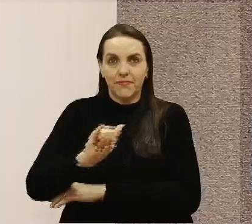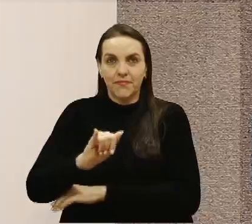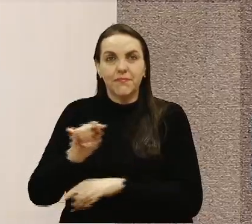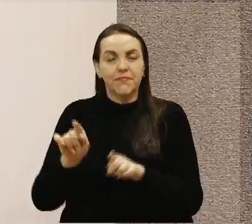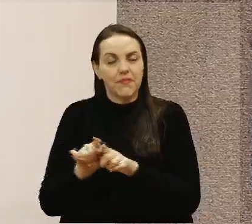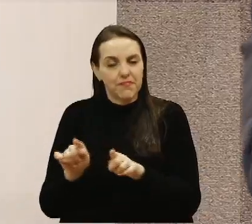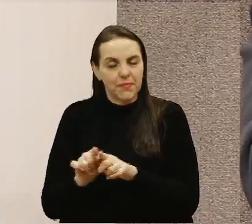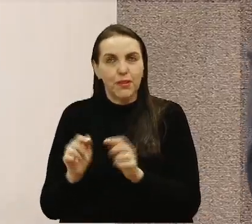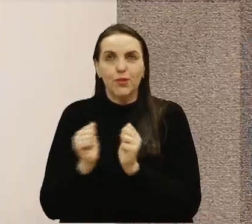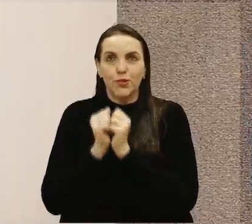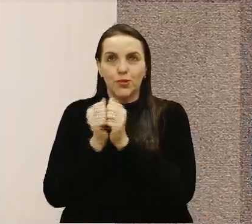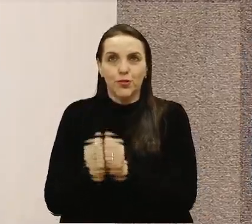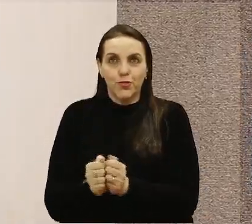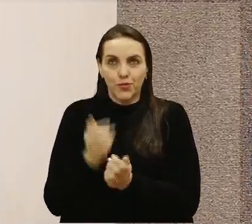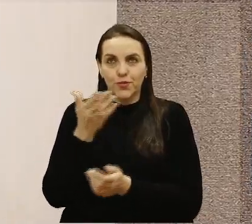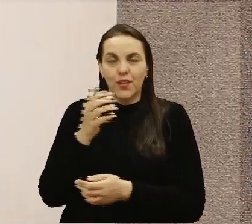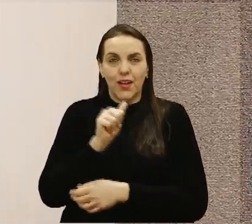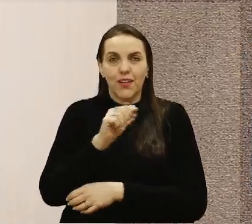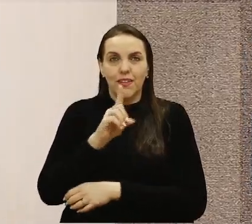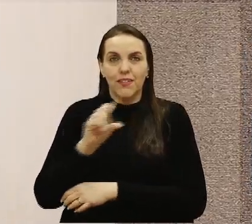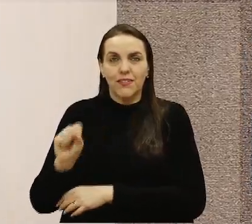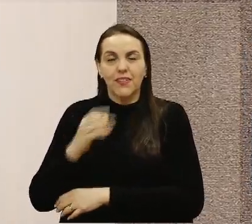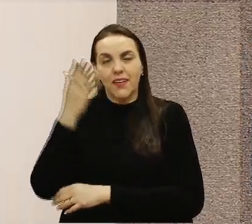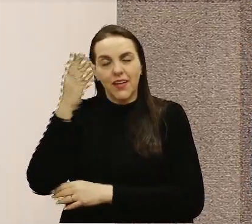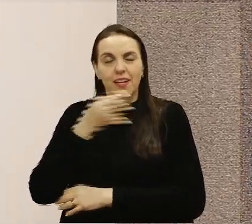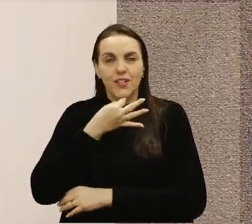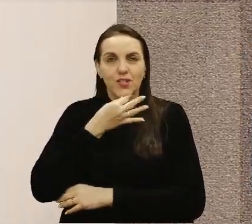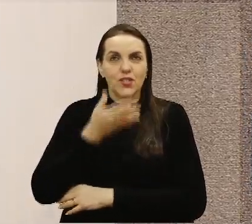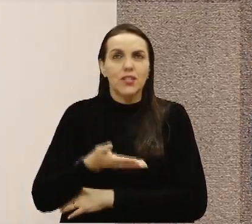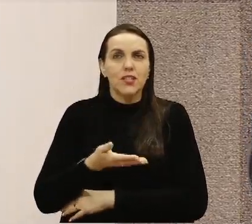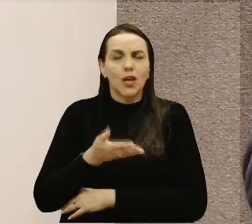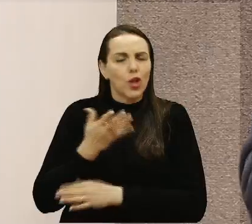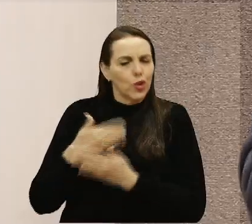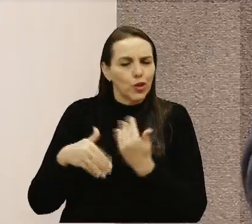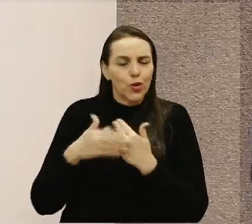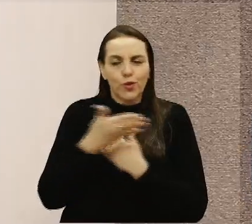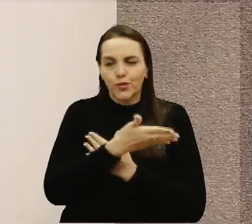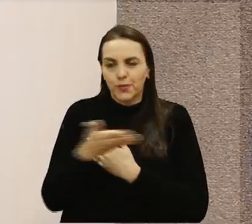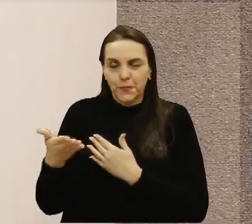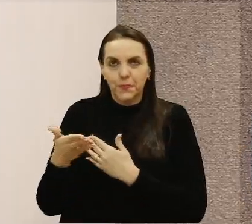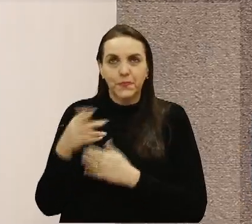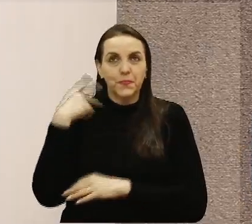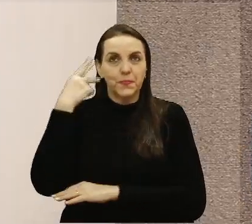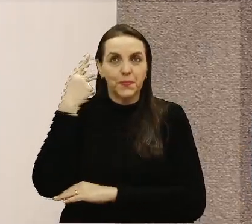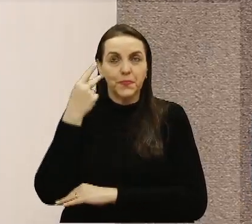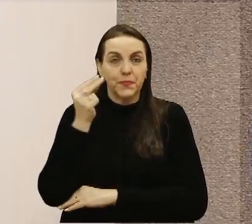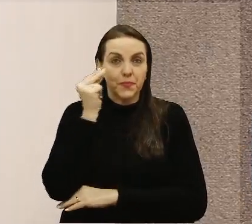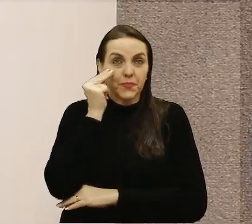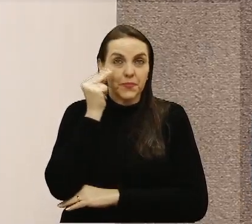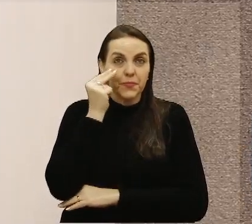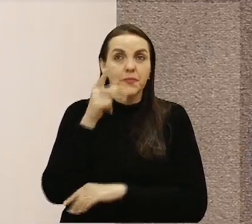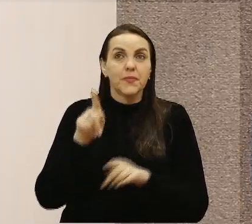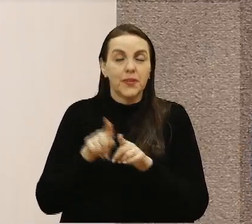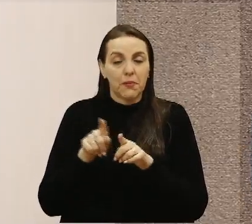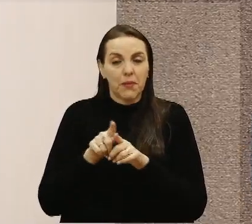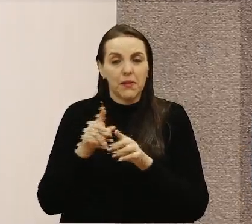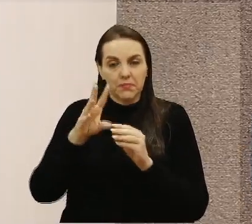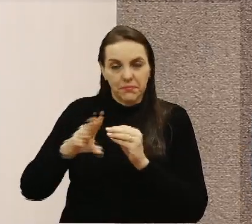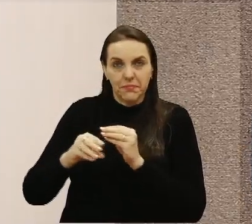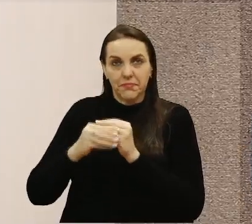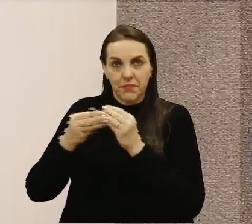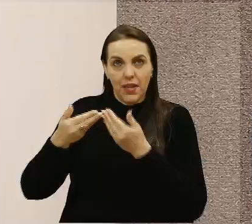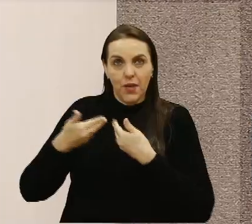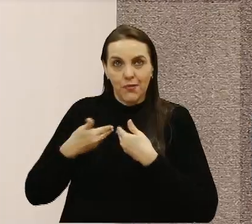na ADESG, Caxias do Sul, a todos os advogados aqui. E, de fato, o vereador Cláudio, nas suas palavras, também me contempla quando menciona